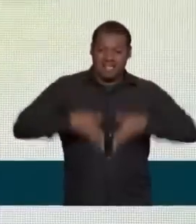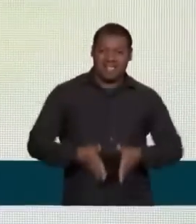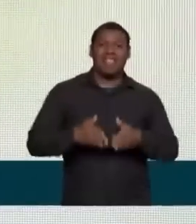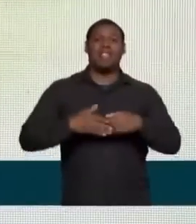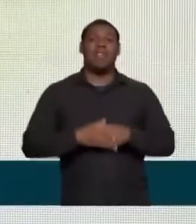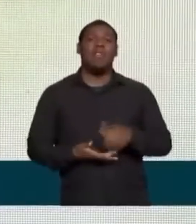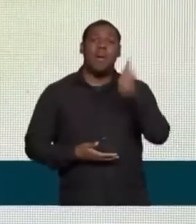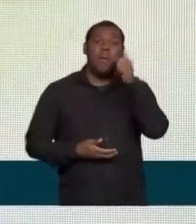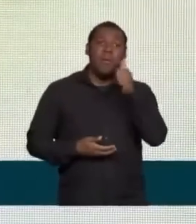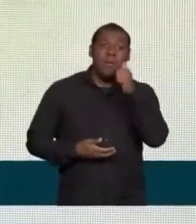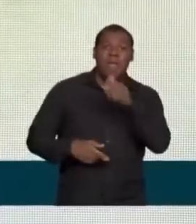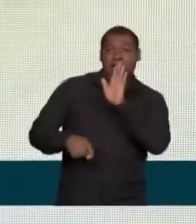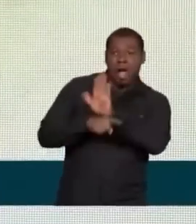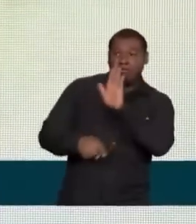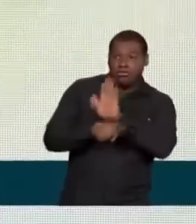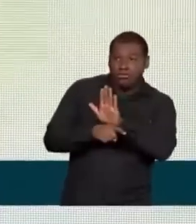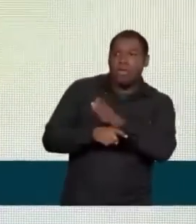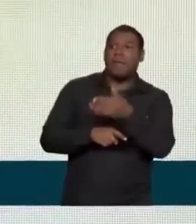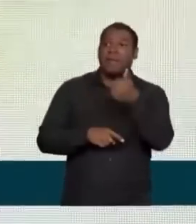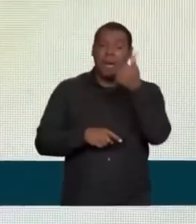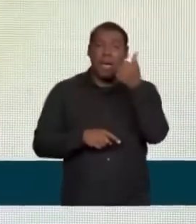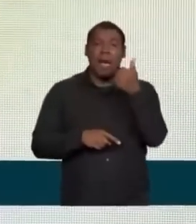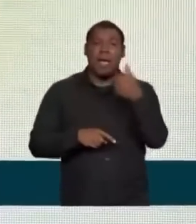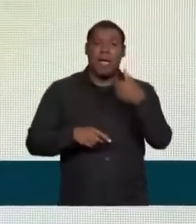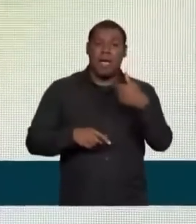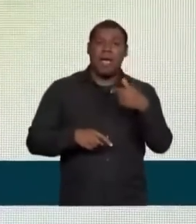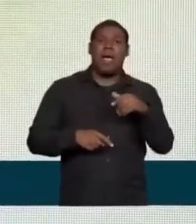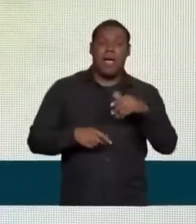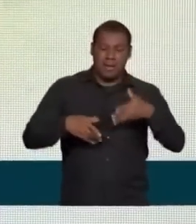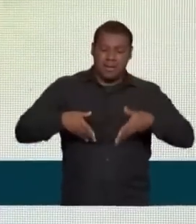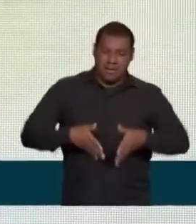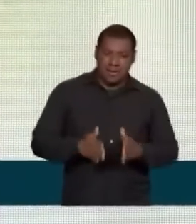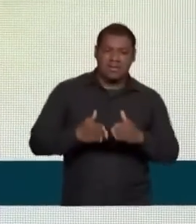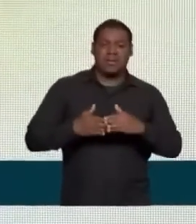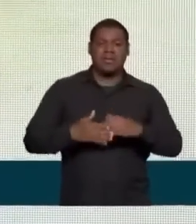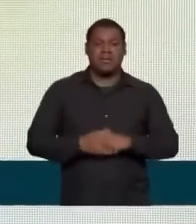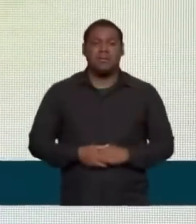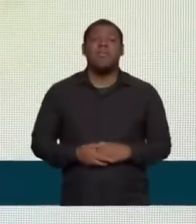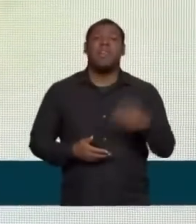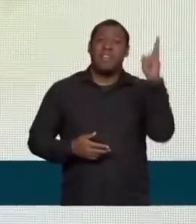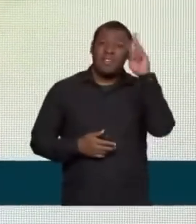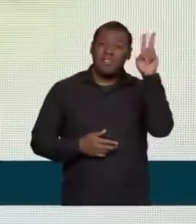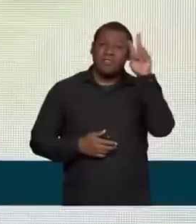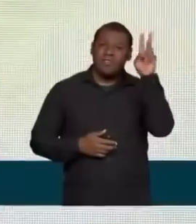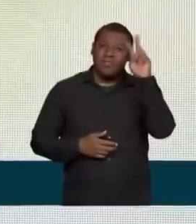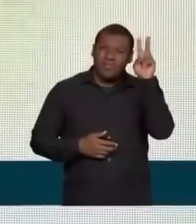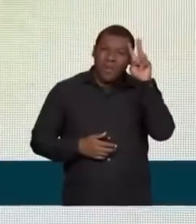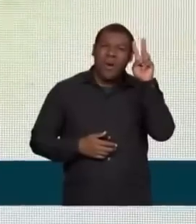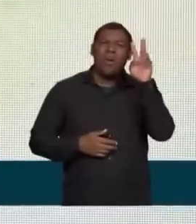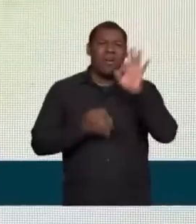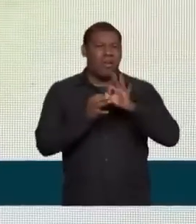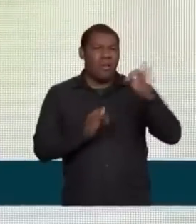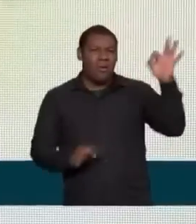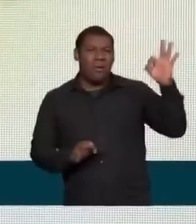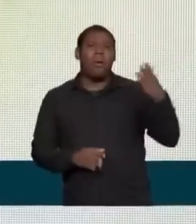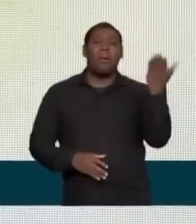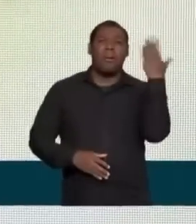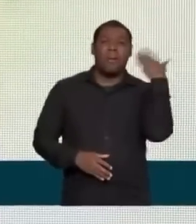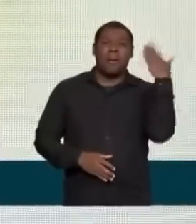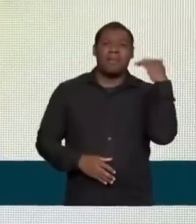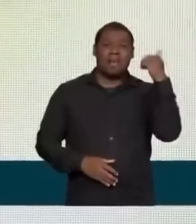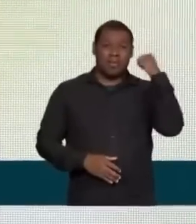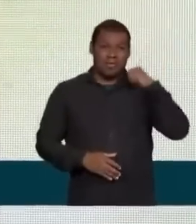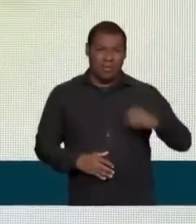de parteiras da região. A história que vou contar agora é cheia de primeiras vezes. Quando o Bolsa Família